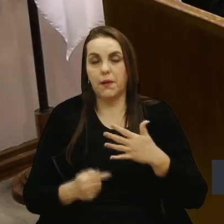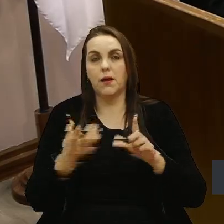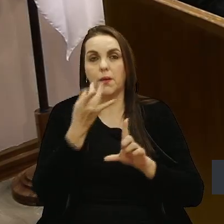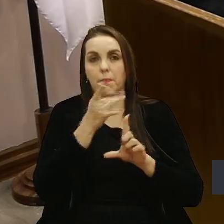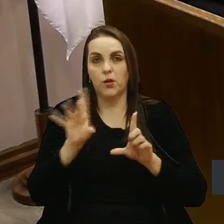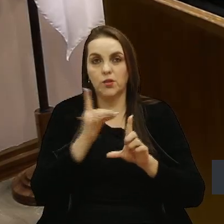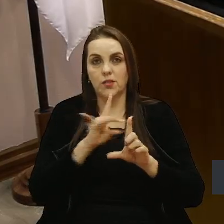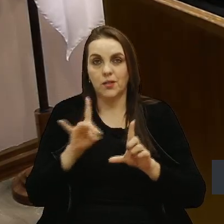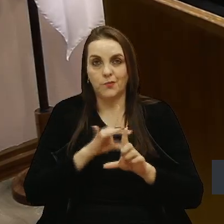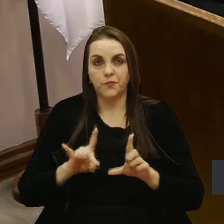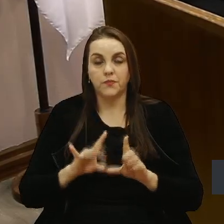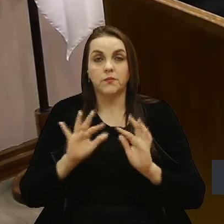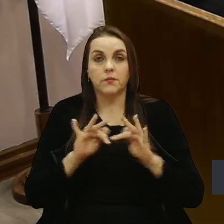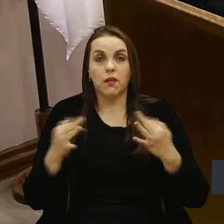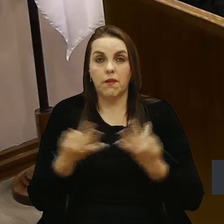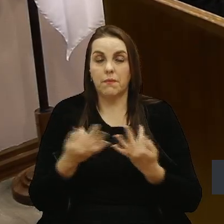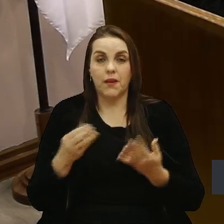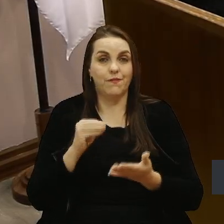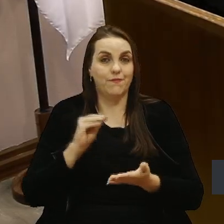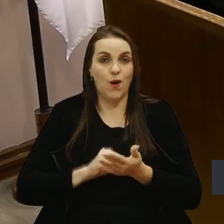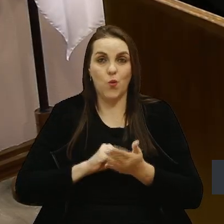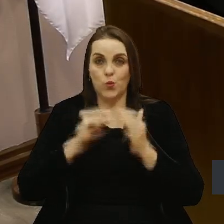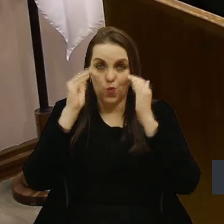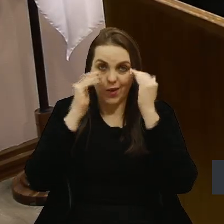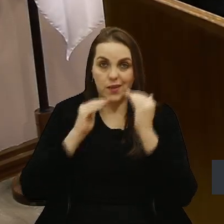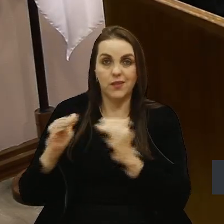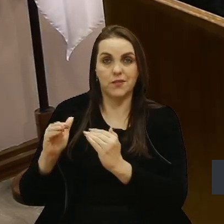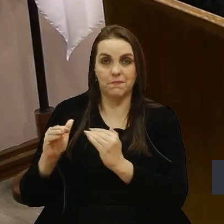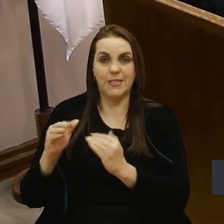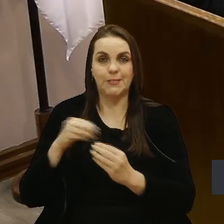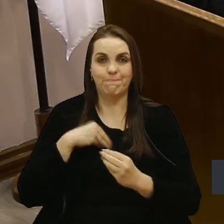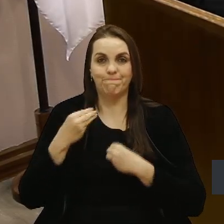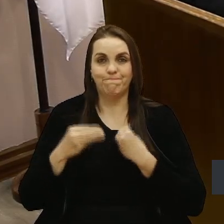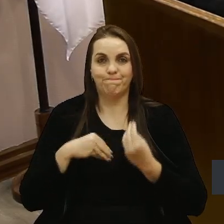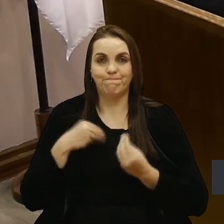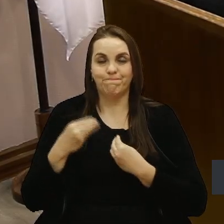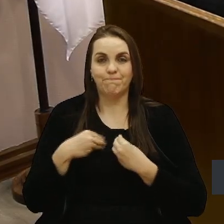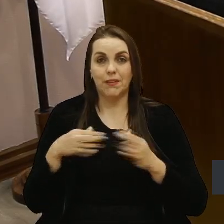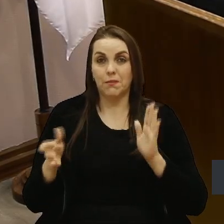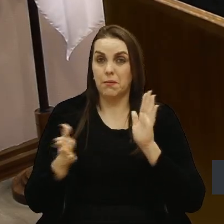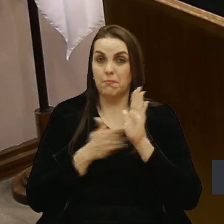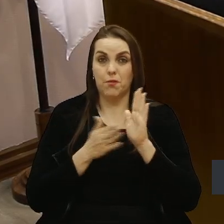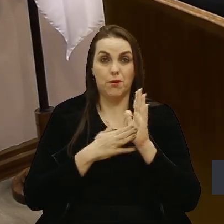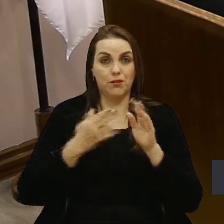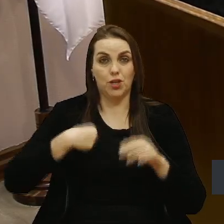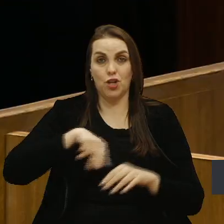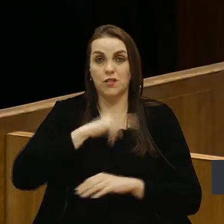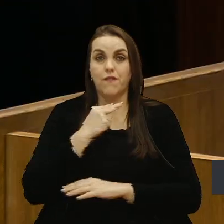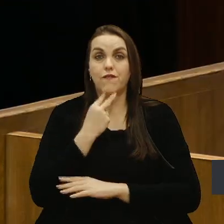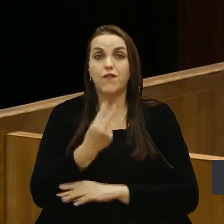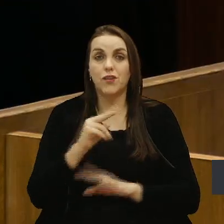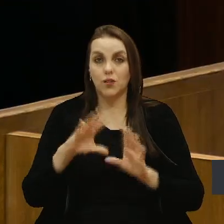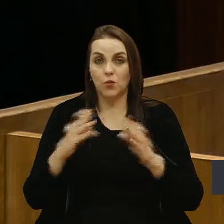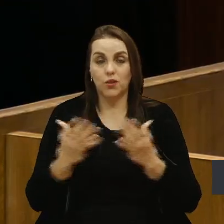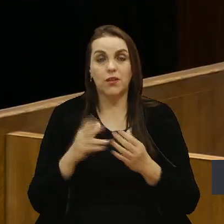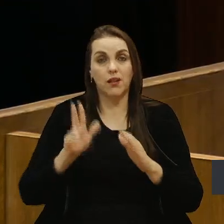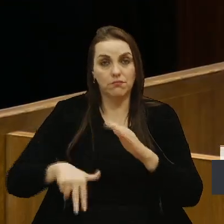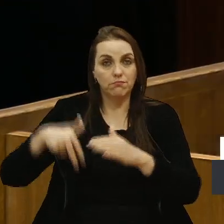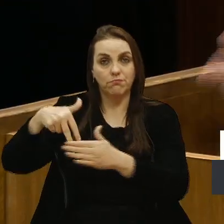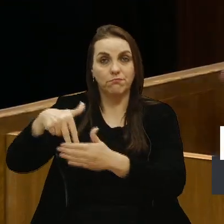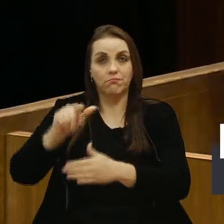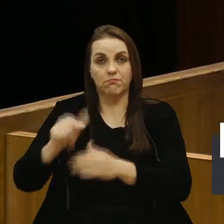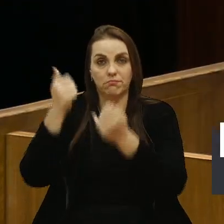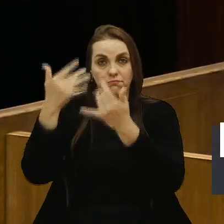São famílias que se sentiram desrespeitadas e a gente, como se a gente se propõe a ser a voz da comunidade, a gente tem que vir aqui e falar. E ontem, então,